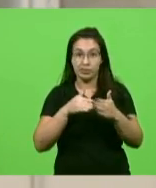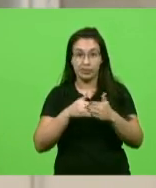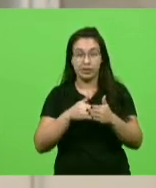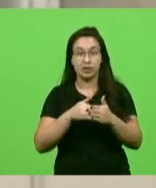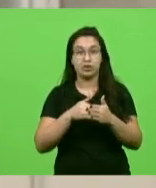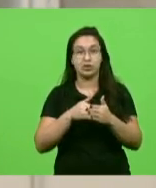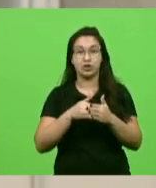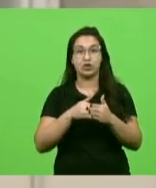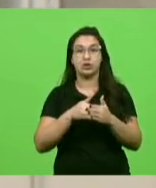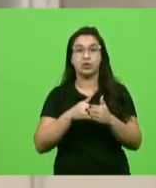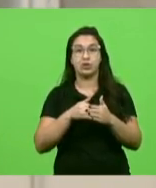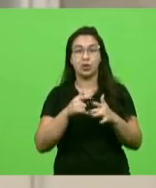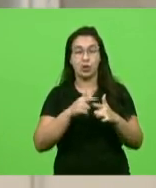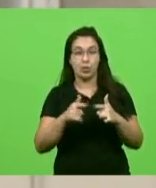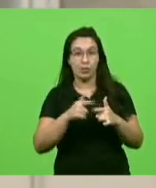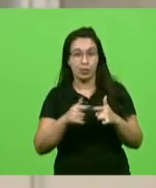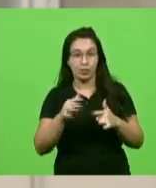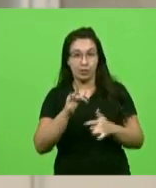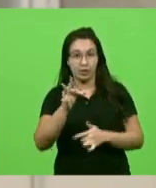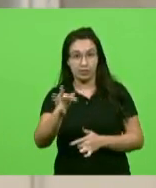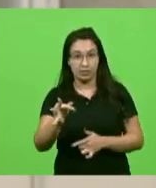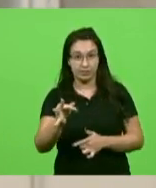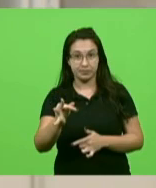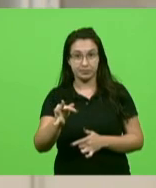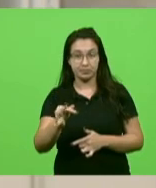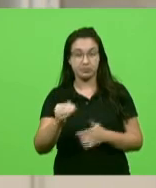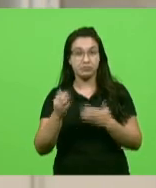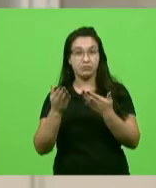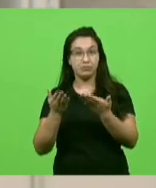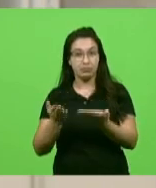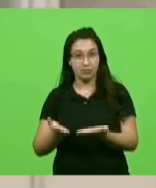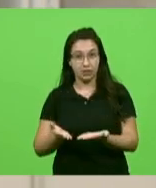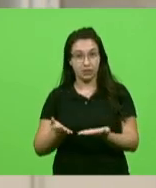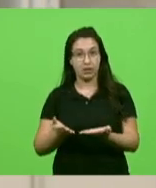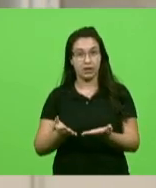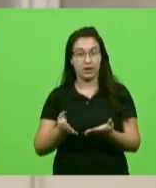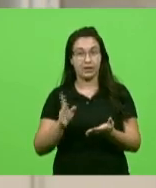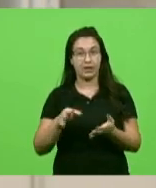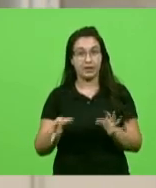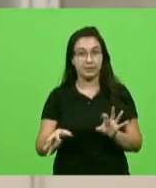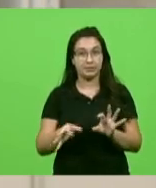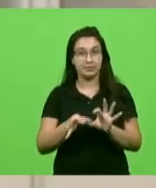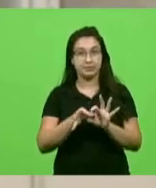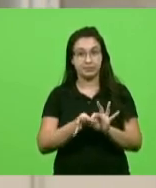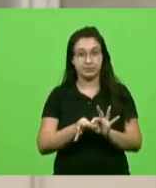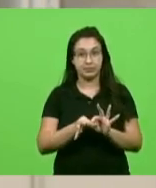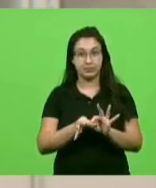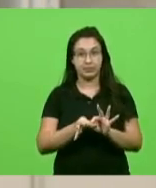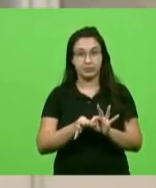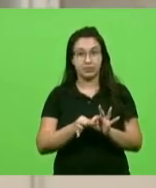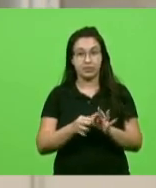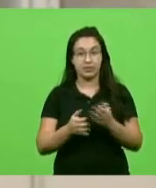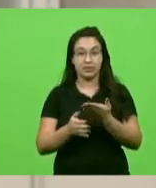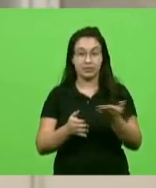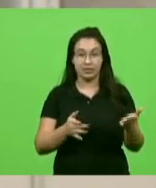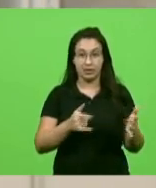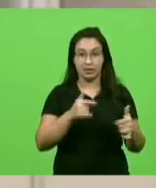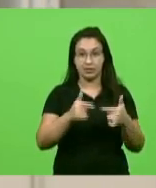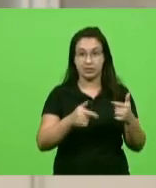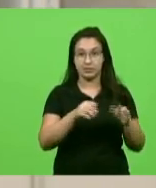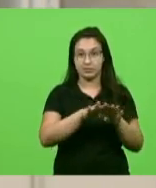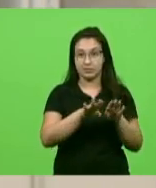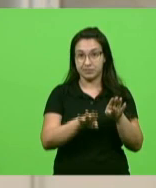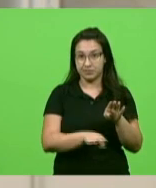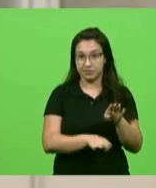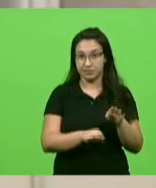e ao fato de que o ato lesivo ao erário vincula-se as o cenário imediatamente